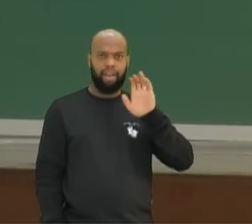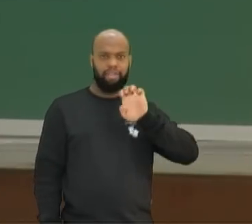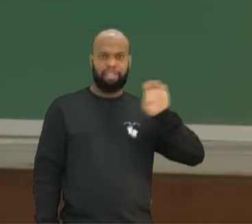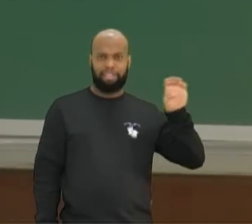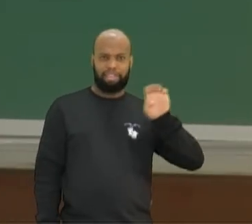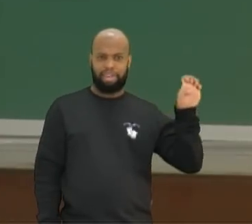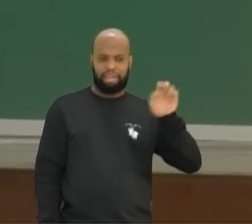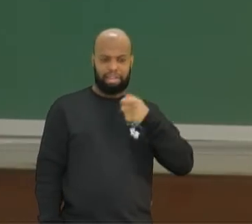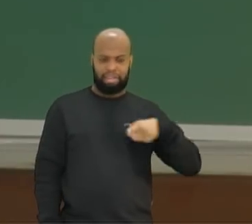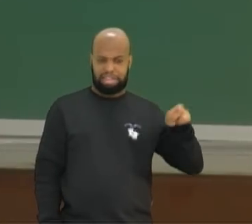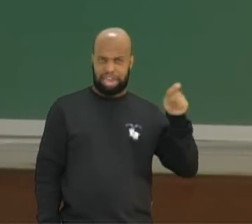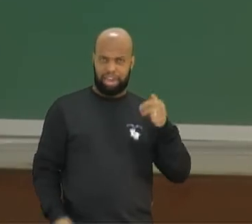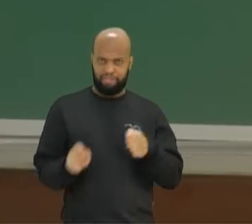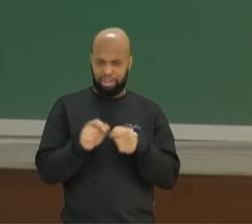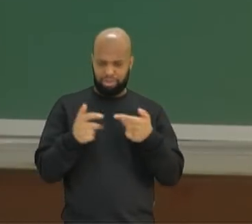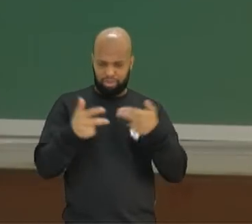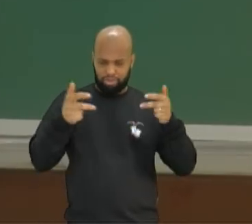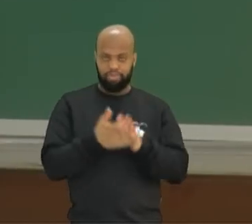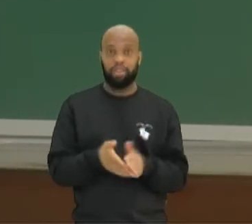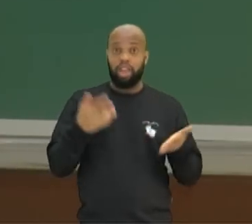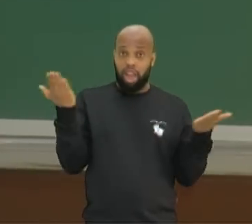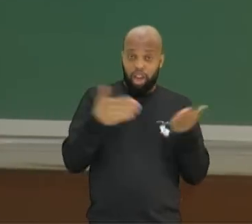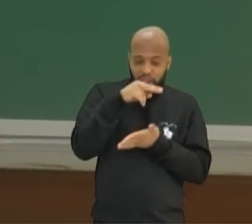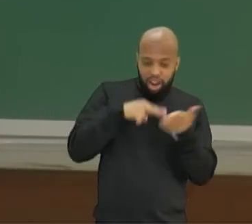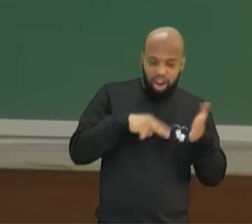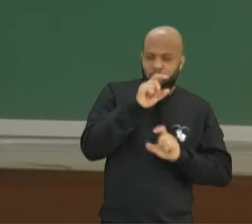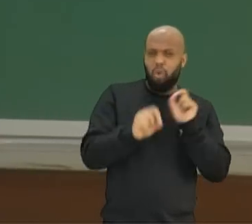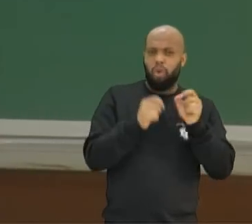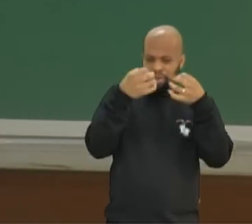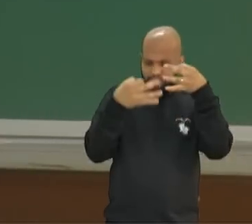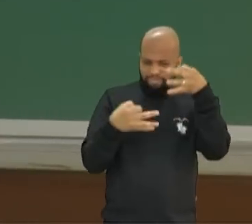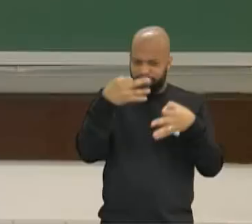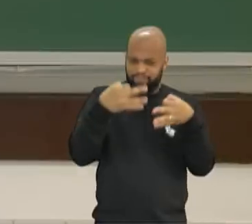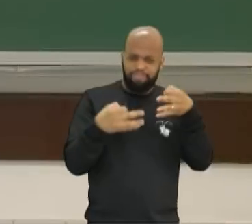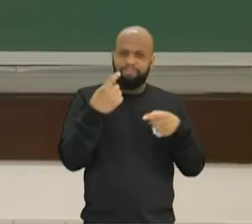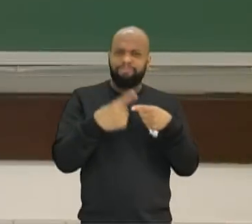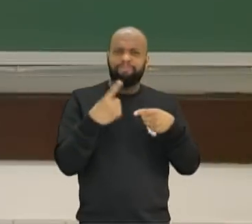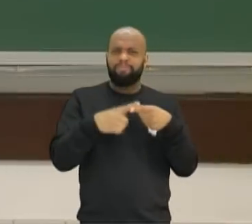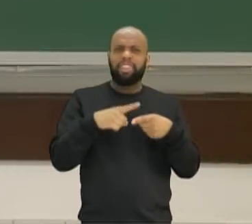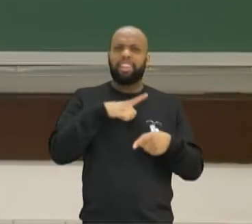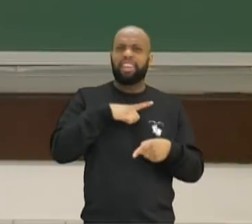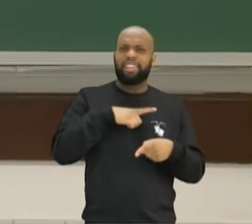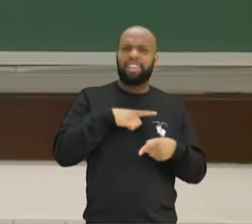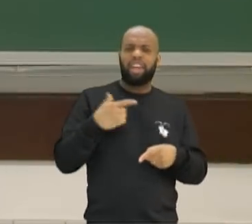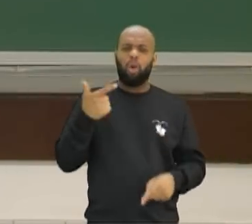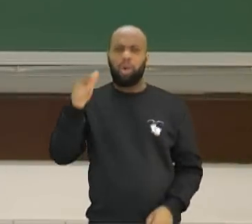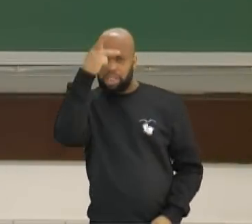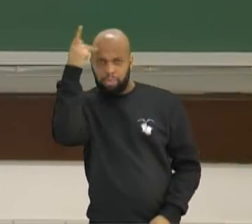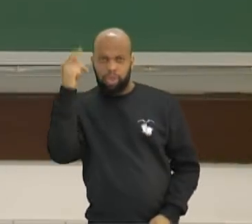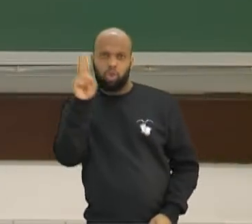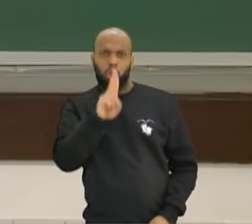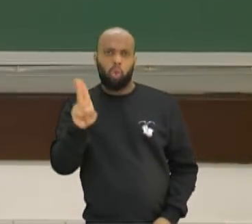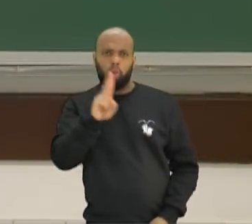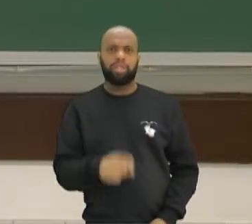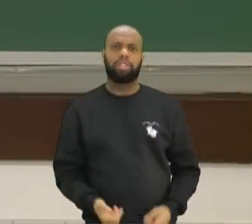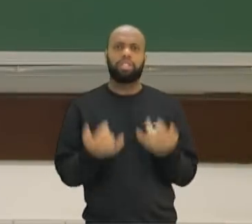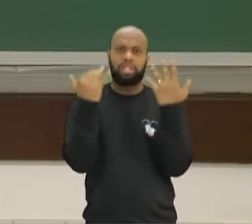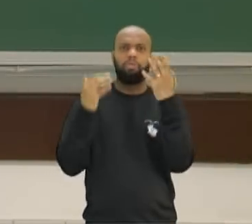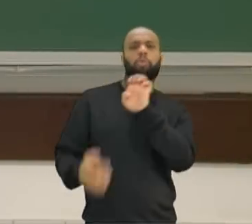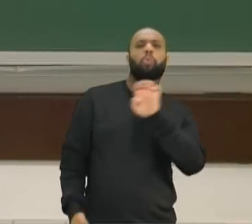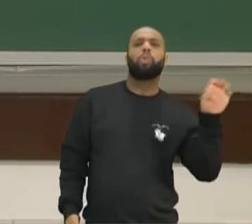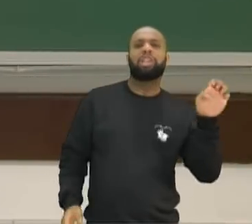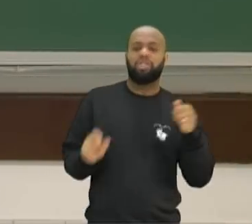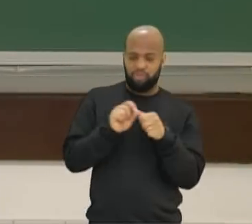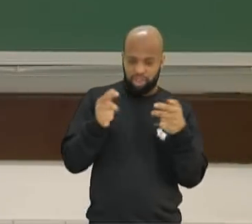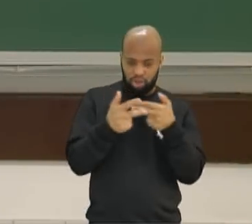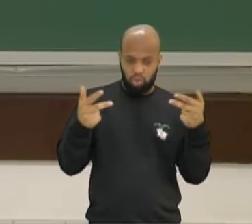acordo com o texto lido, o que justifica a outra ser canhota? Por que essa outra pessoa é canhota? E